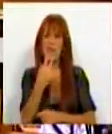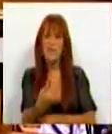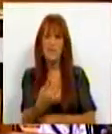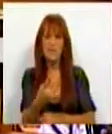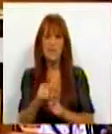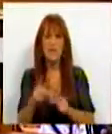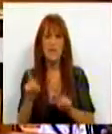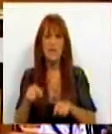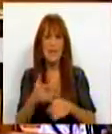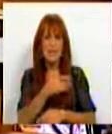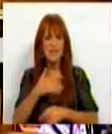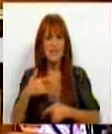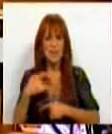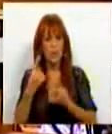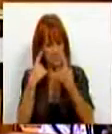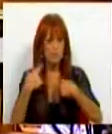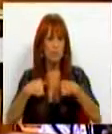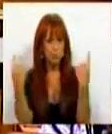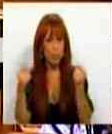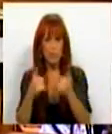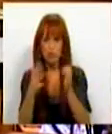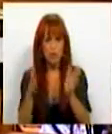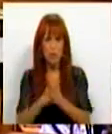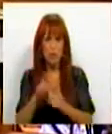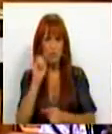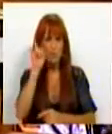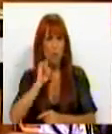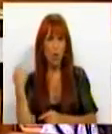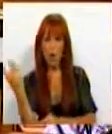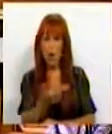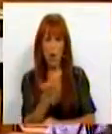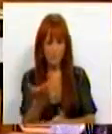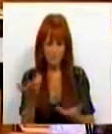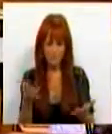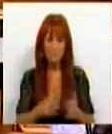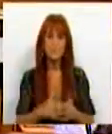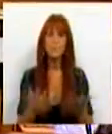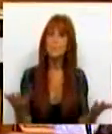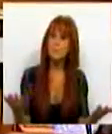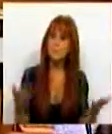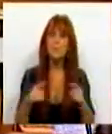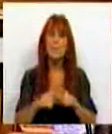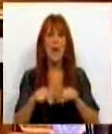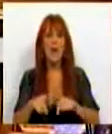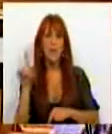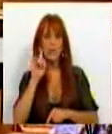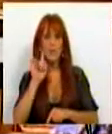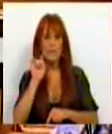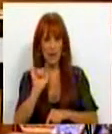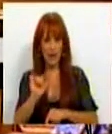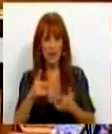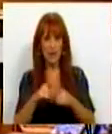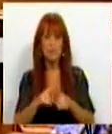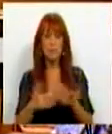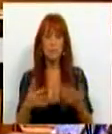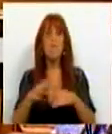individual e para a saúde pública de todos e de todas nós. Para tal, é fundamental